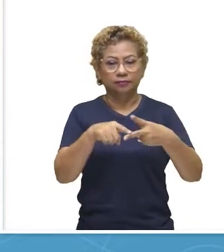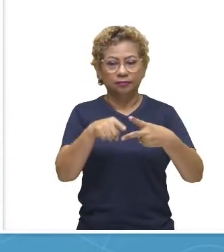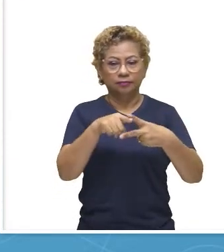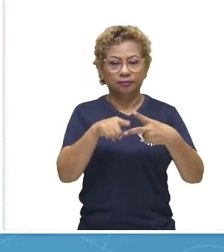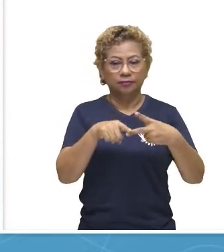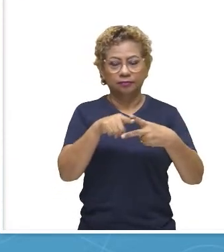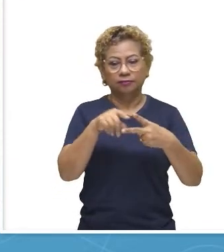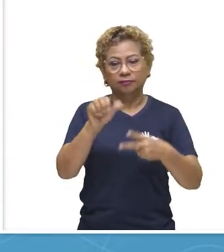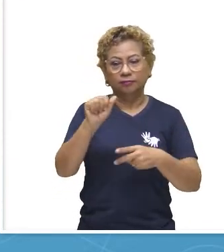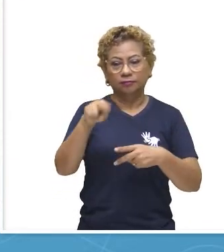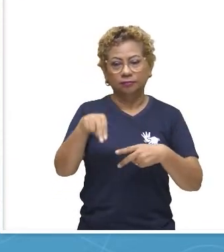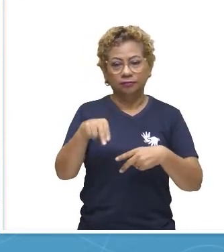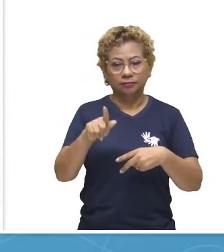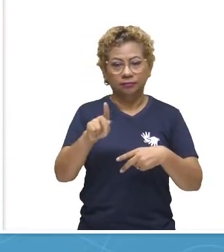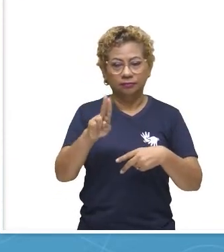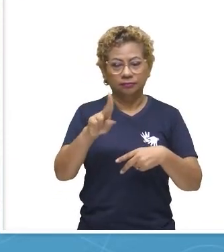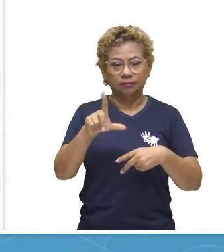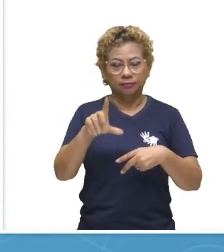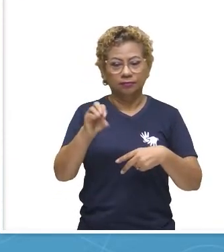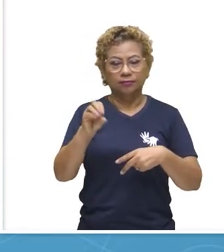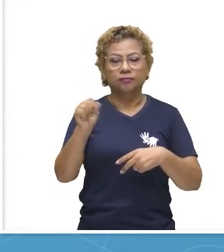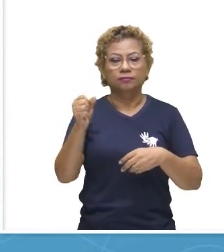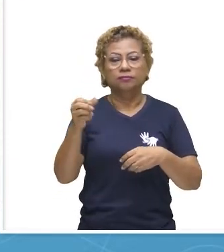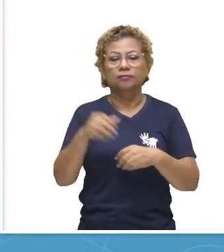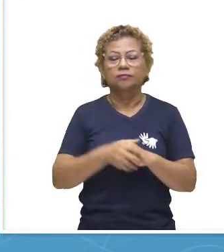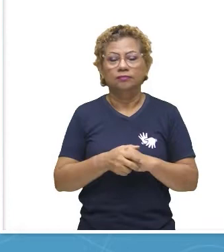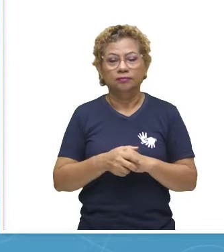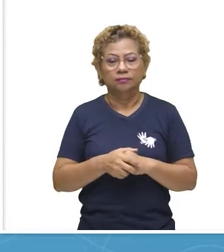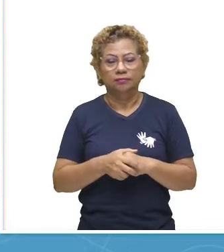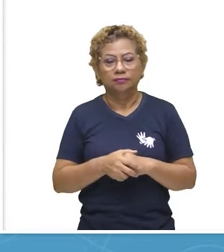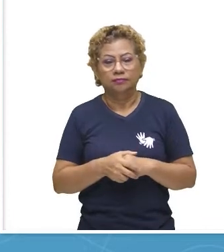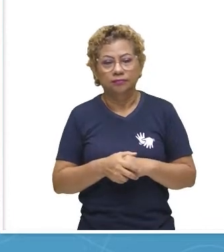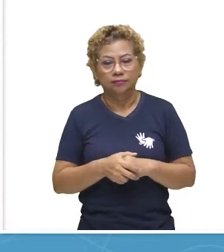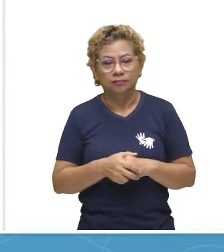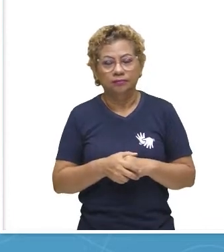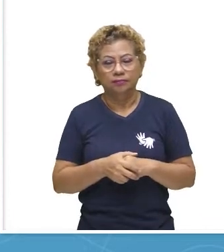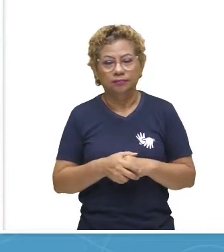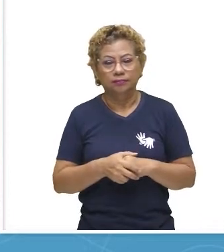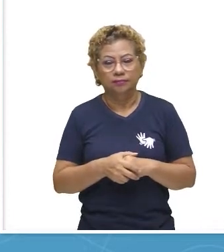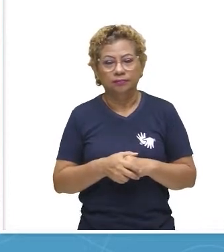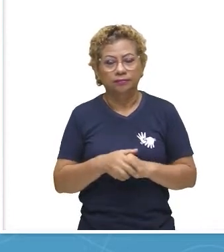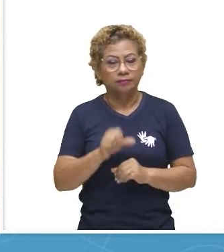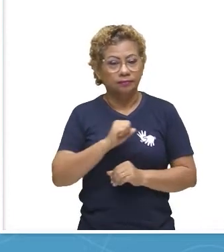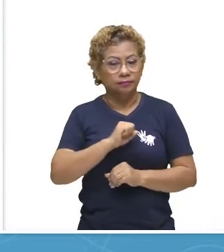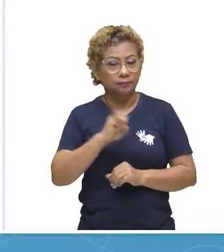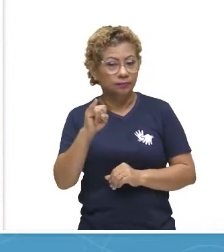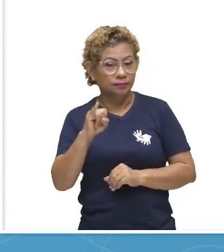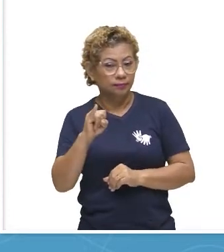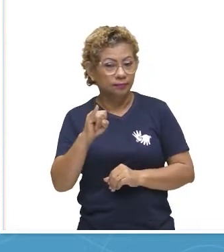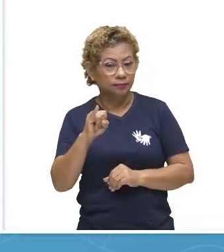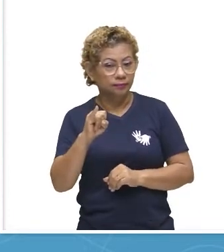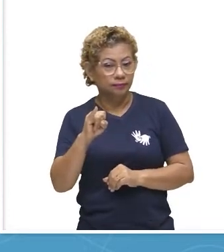colaterais internos. Olha só, se eu somar